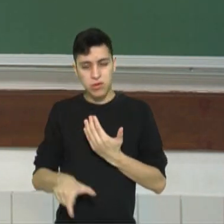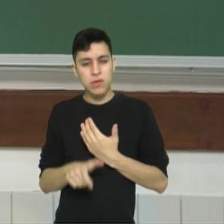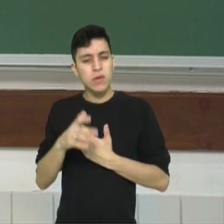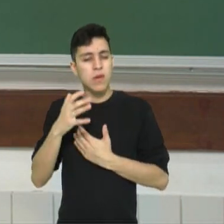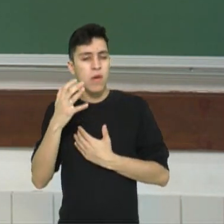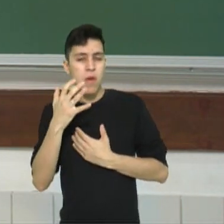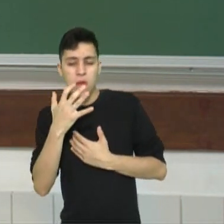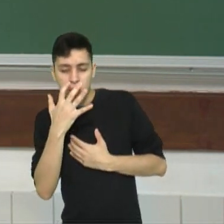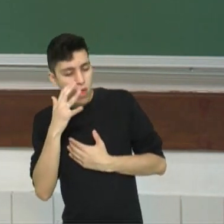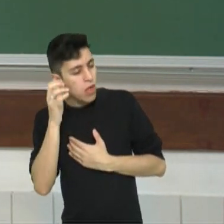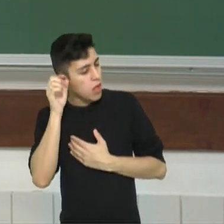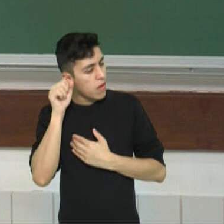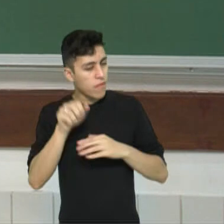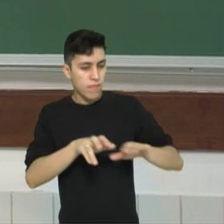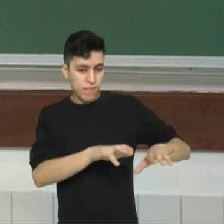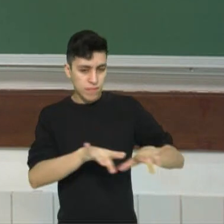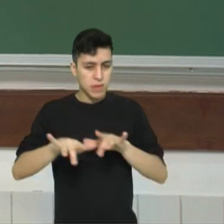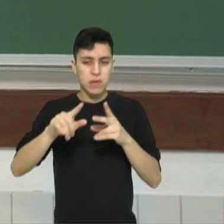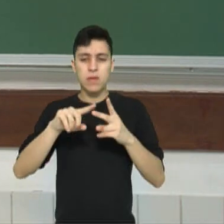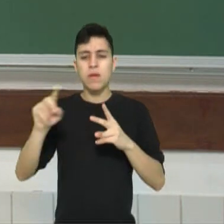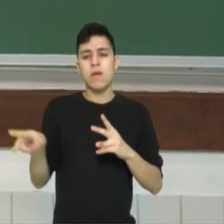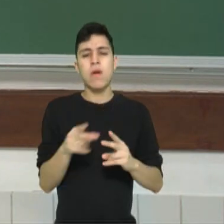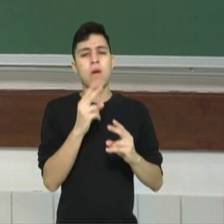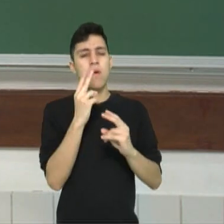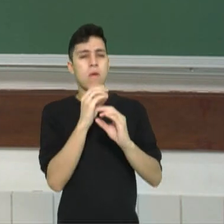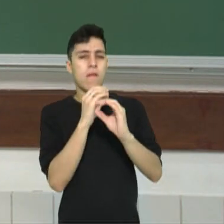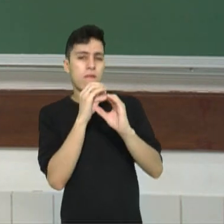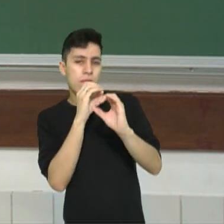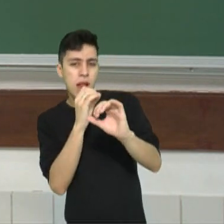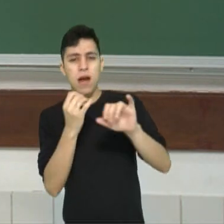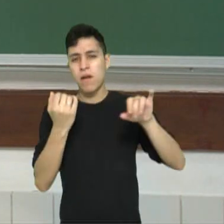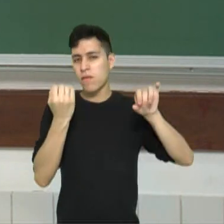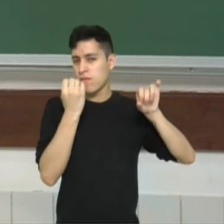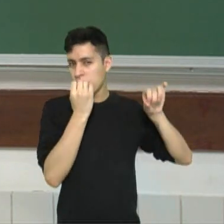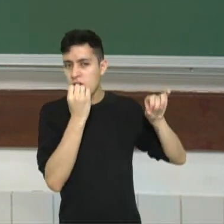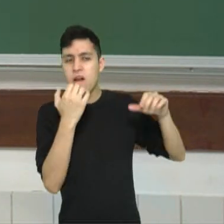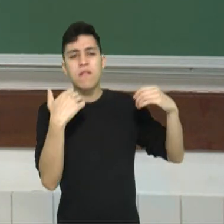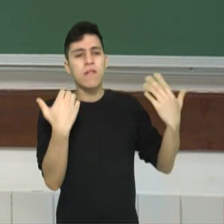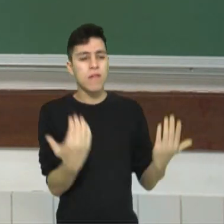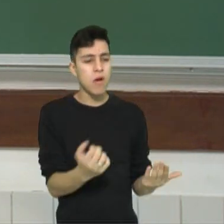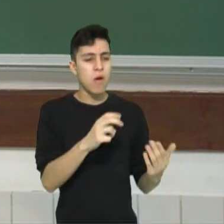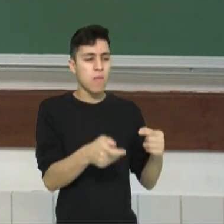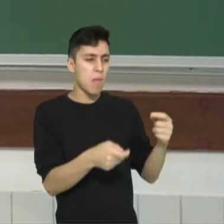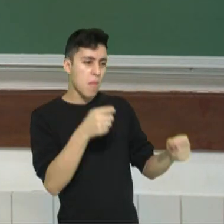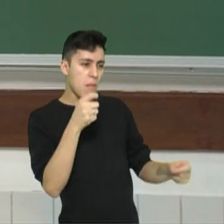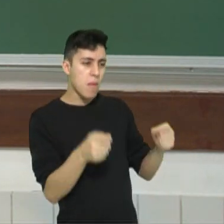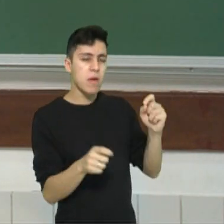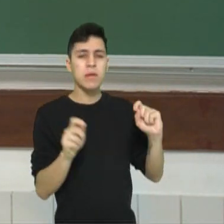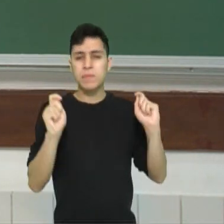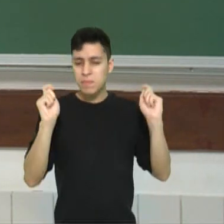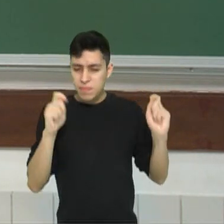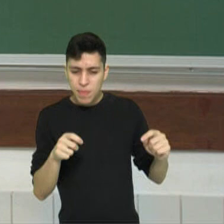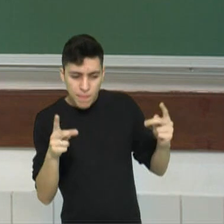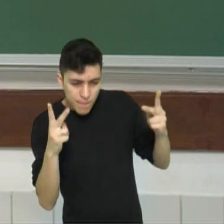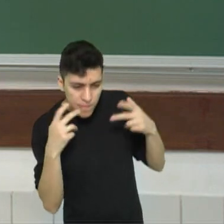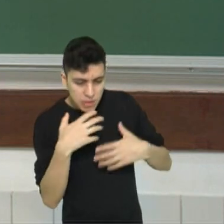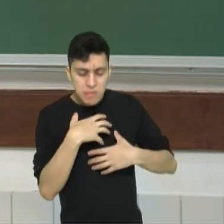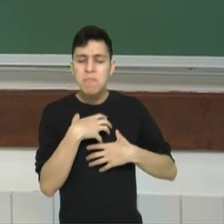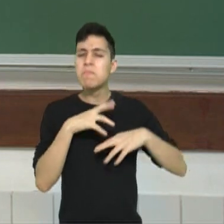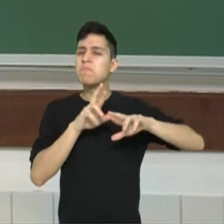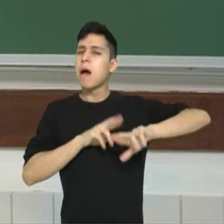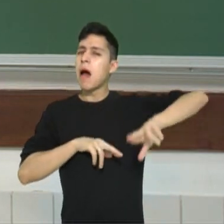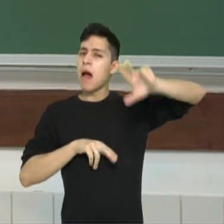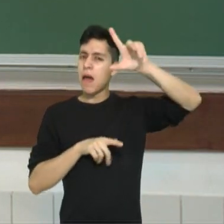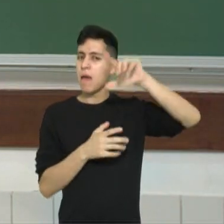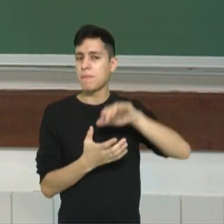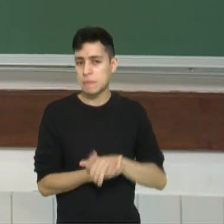num piano, seja em uma flauta, seja em uma bateria, você consegue ter essa percepção distinta.